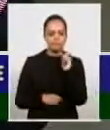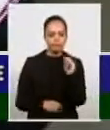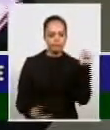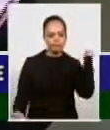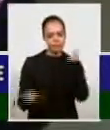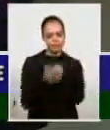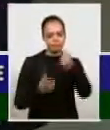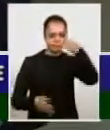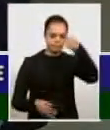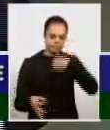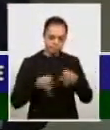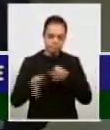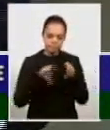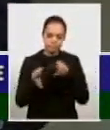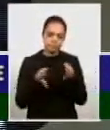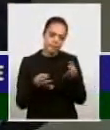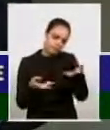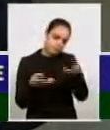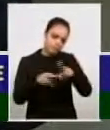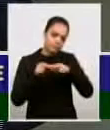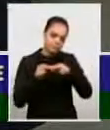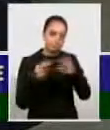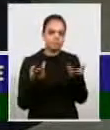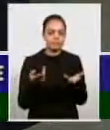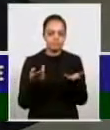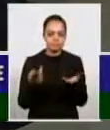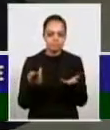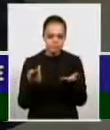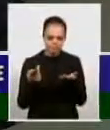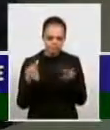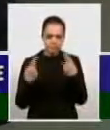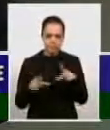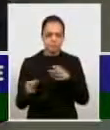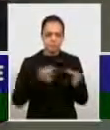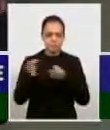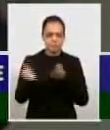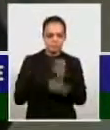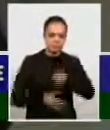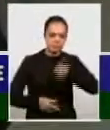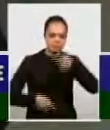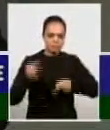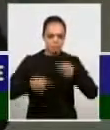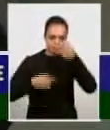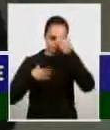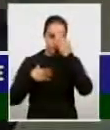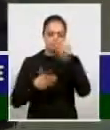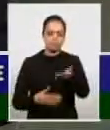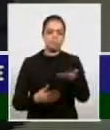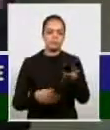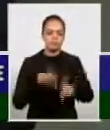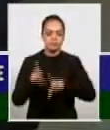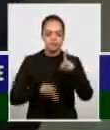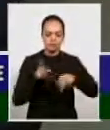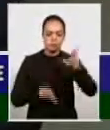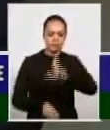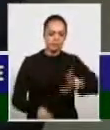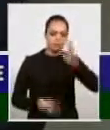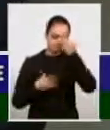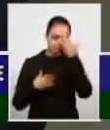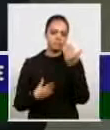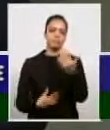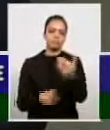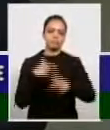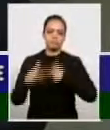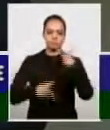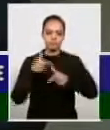sanção do projeto. Portanto, essa matéria fica aprovada em primeiro turno. Muito obrigado. E a população de Uberlândia